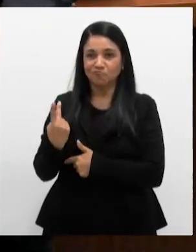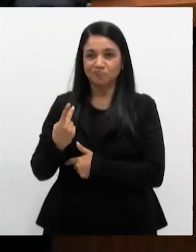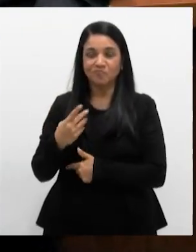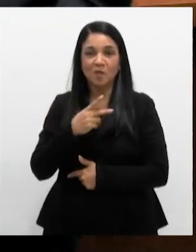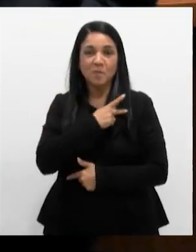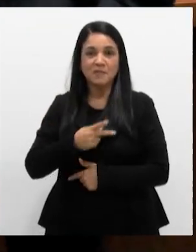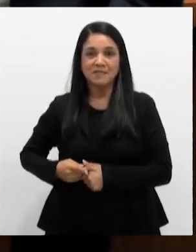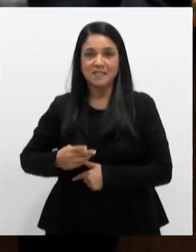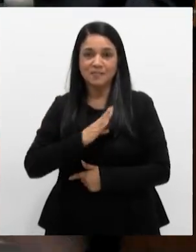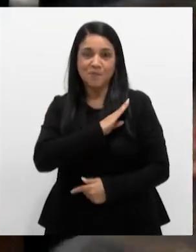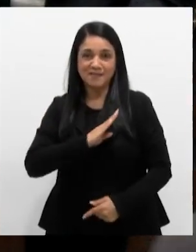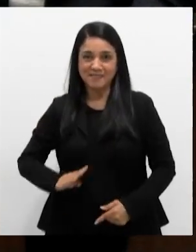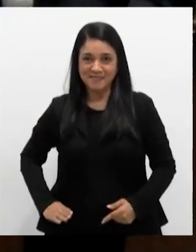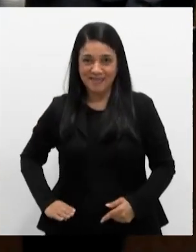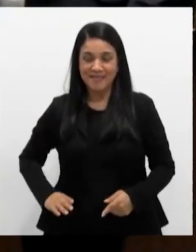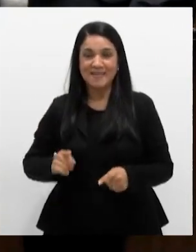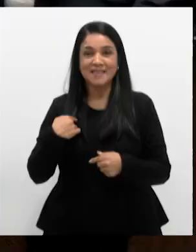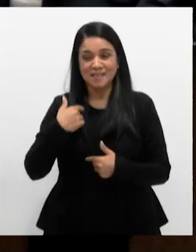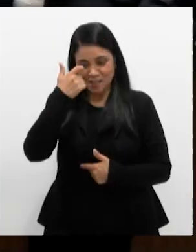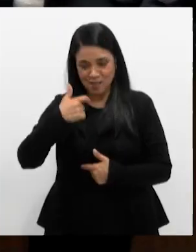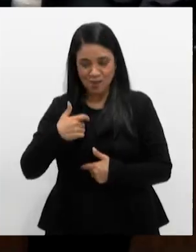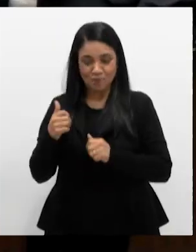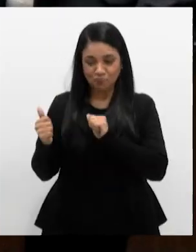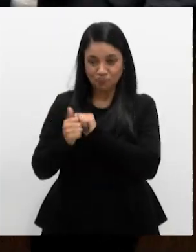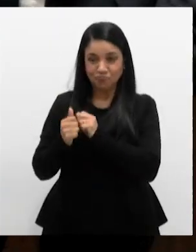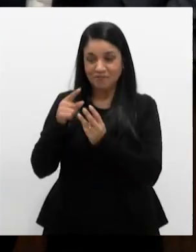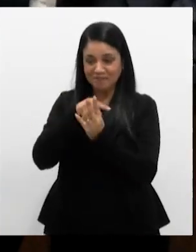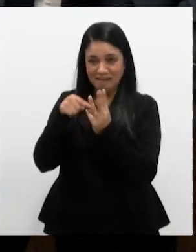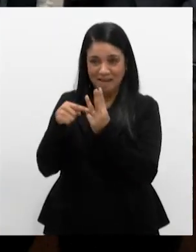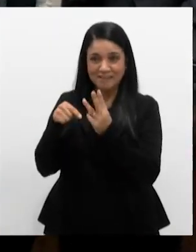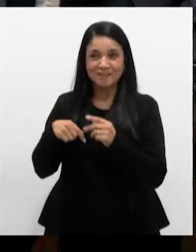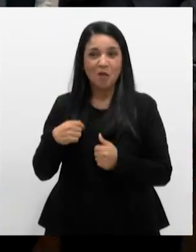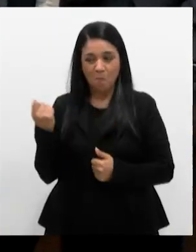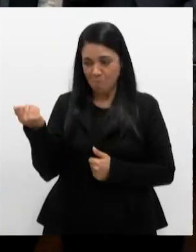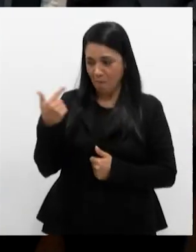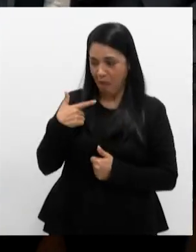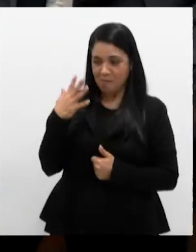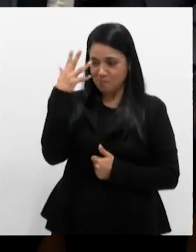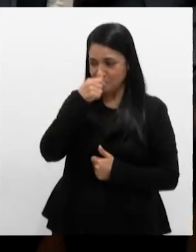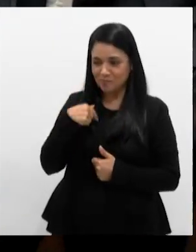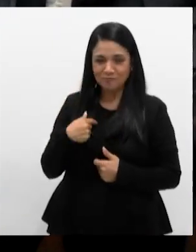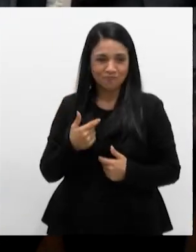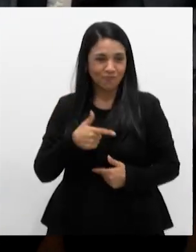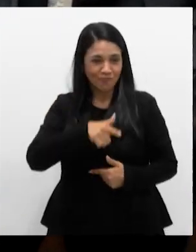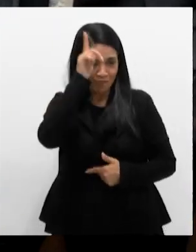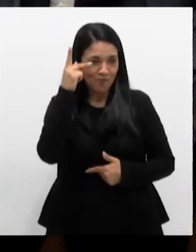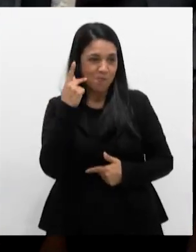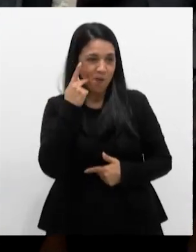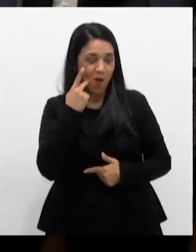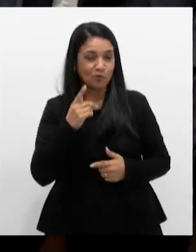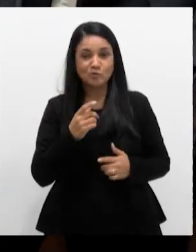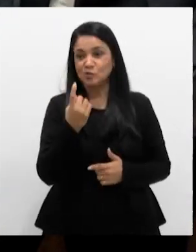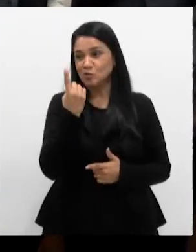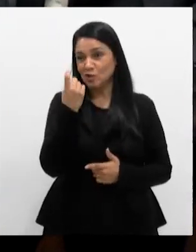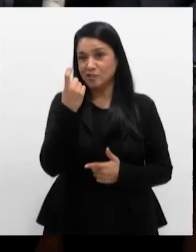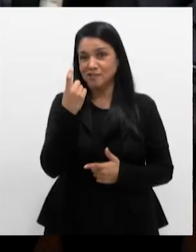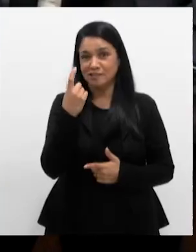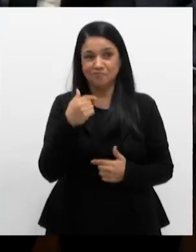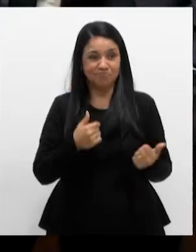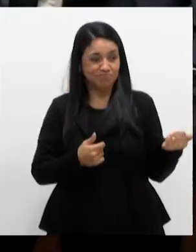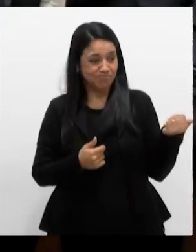nós, eu sou mais bonito. Justíssimo. Eu sou mais bonito que o presidente Bacelar, mas o deputado Luiz Paulo é mais bonito que nós dois juntos e ganhou uma faixa sozinho. Então,